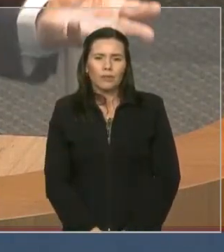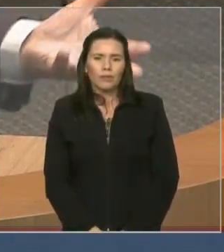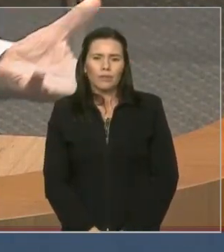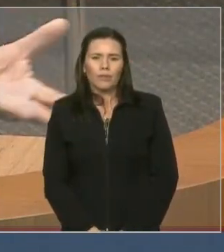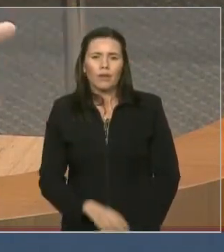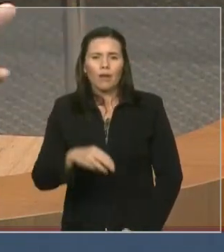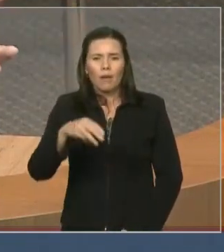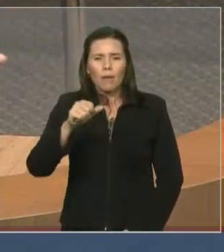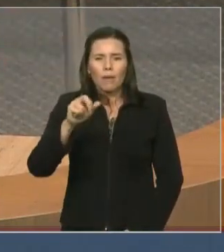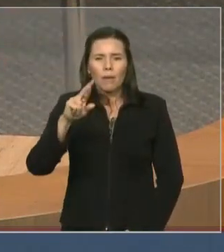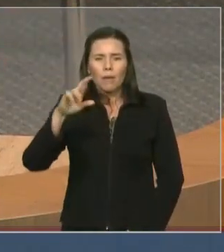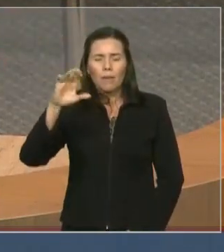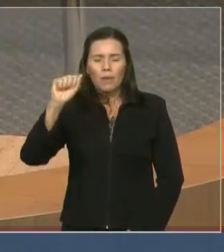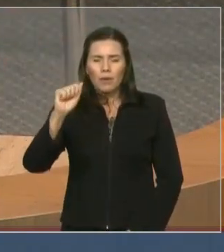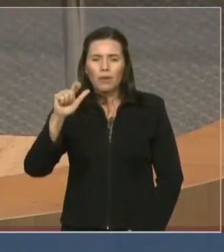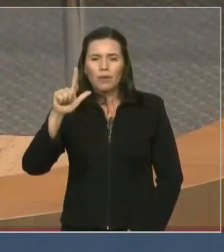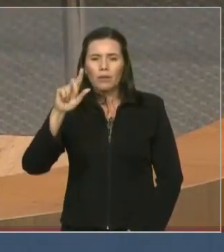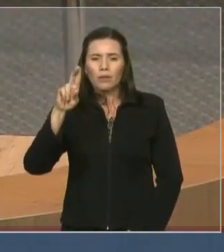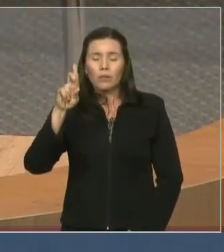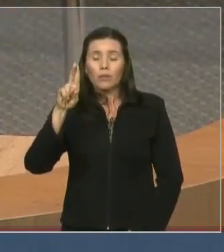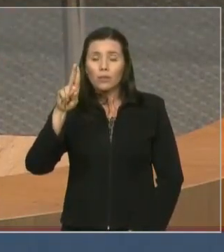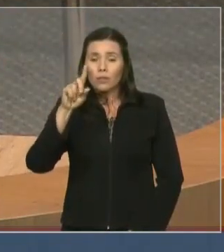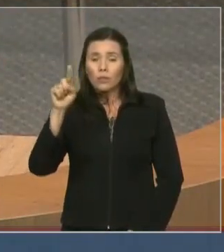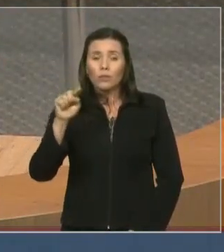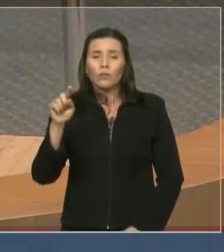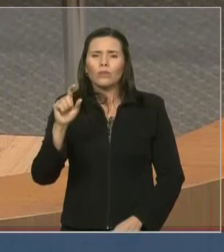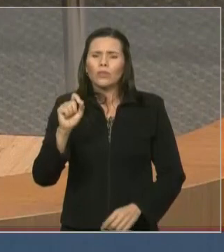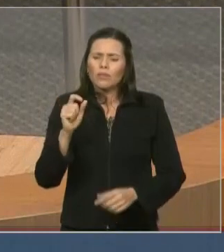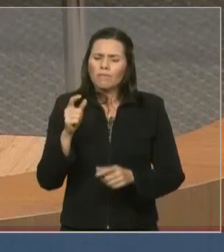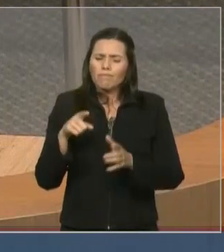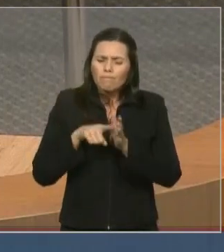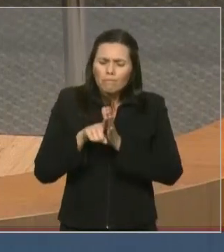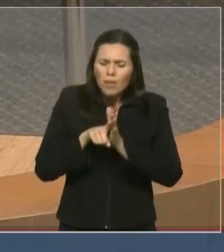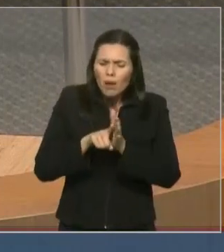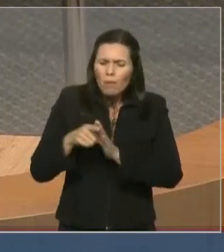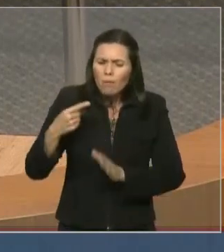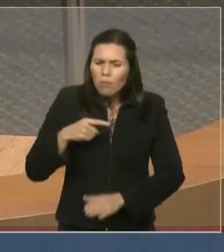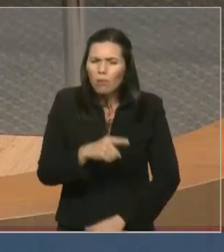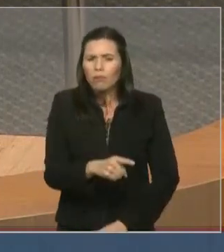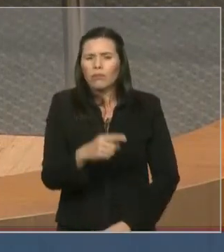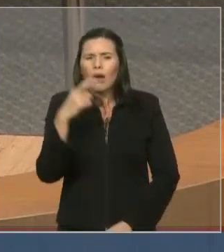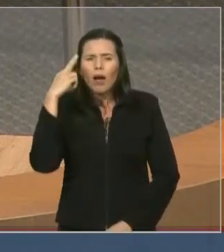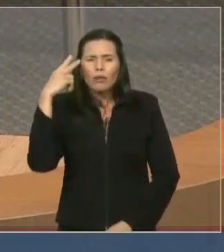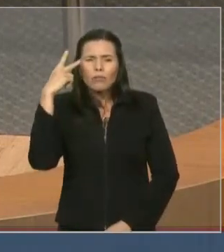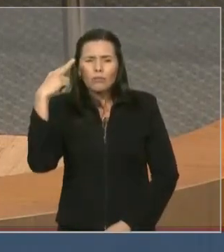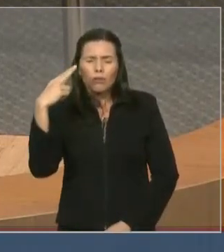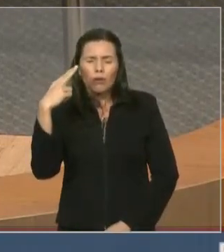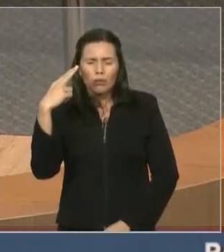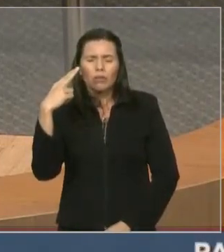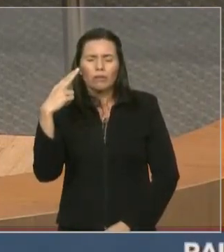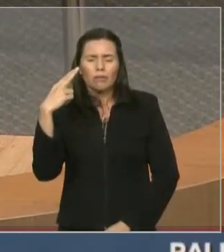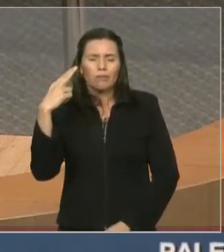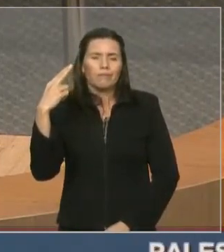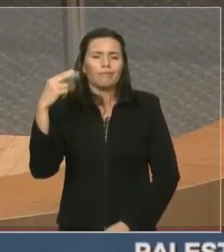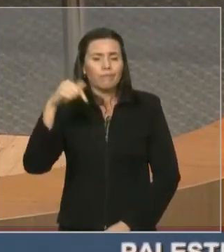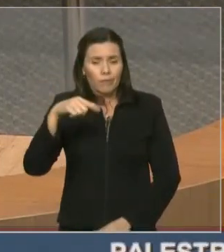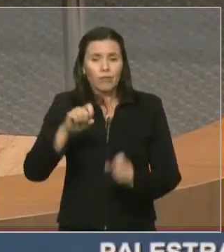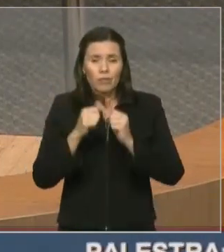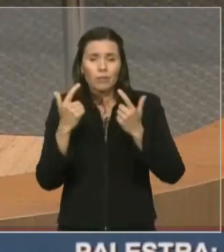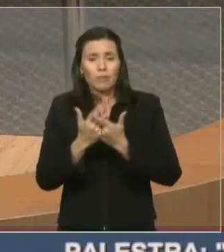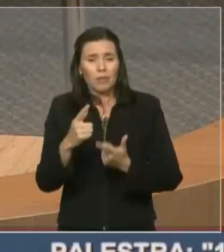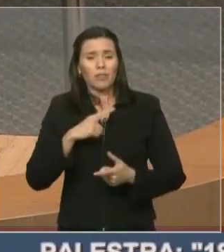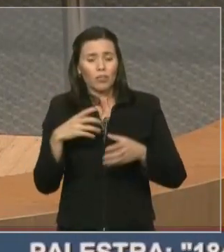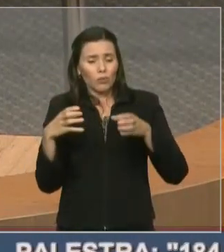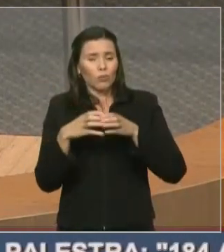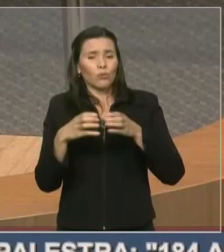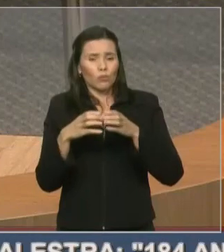luz ao Departamento da Pesquisa dessa Assembleia. Se tem essa equipe maravilhosa que merece os